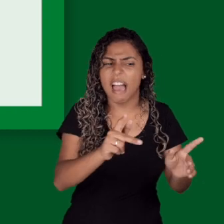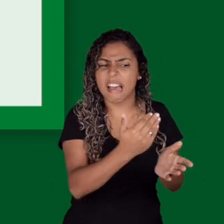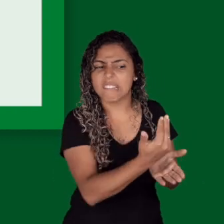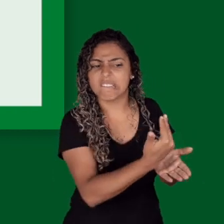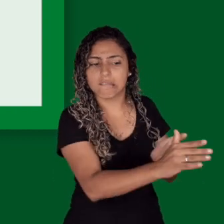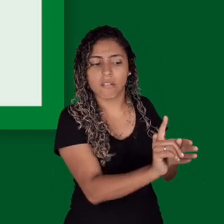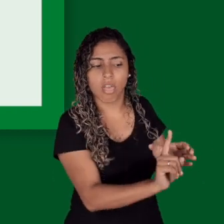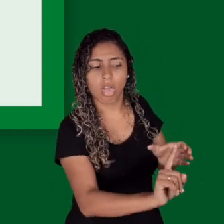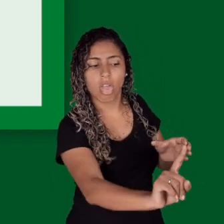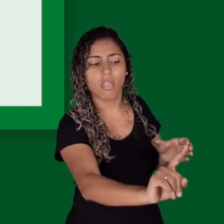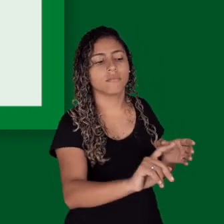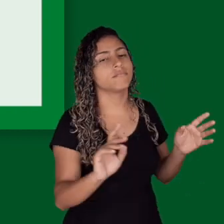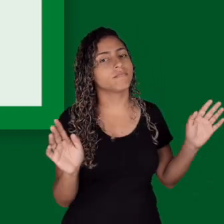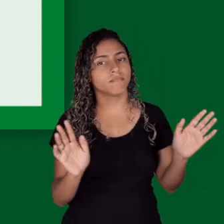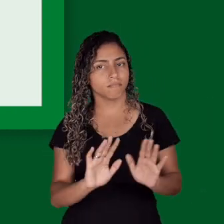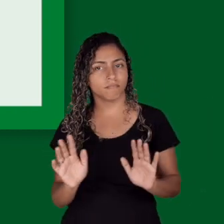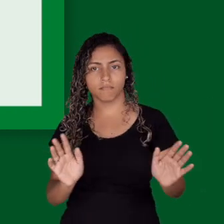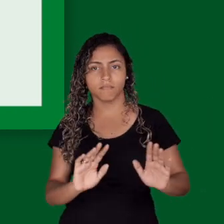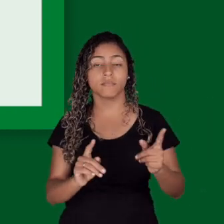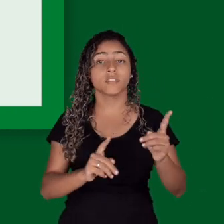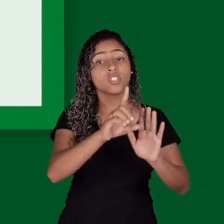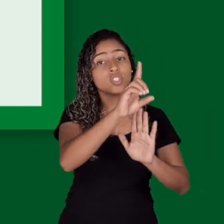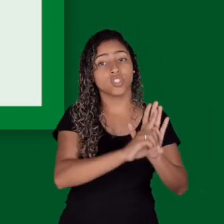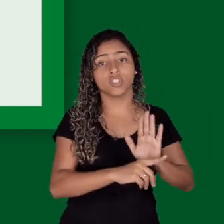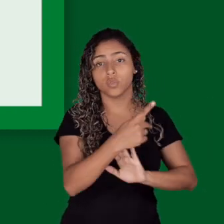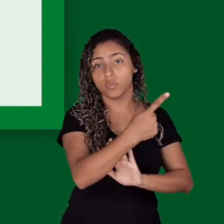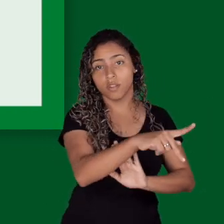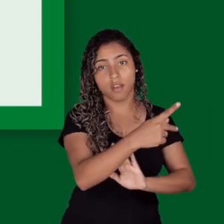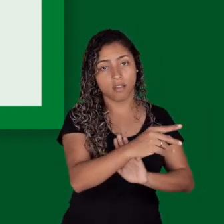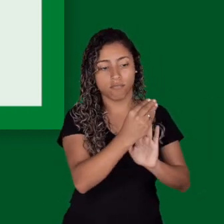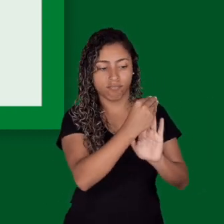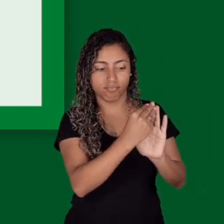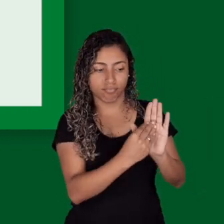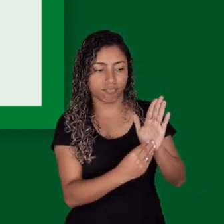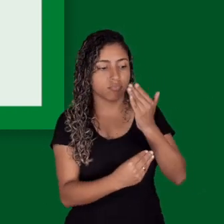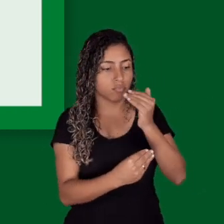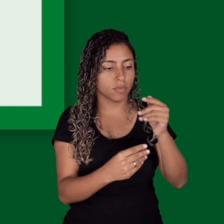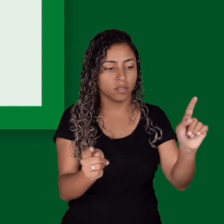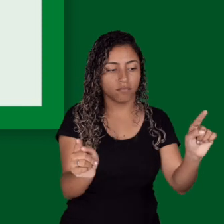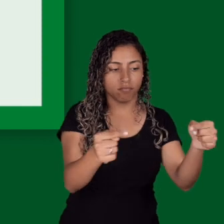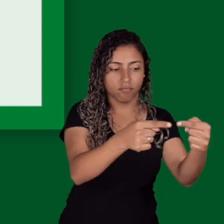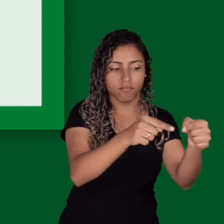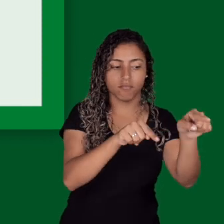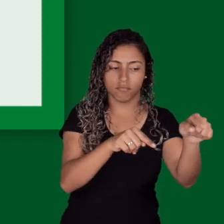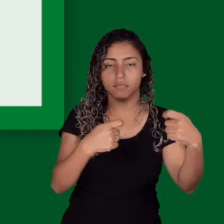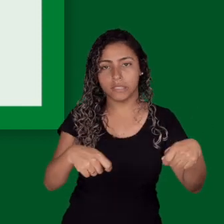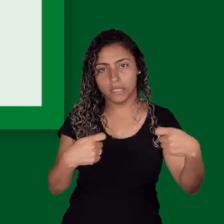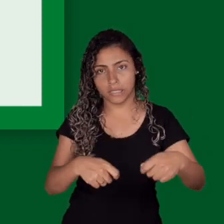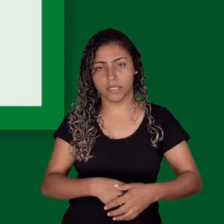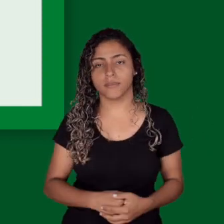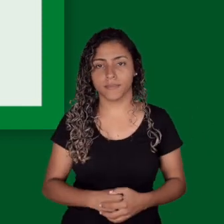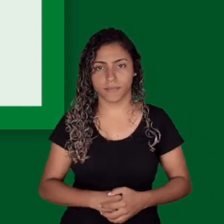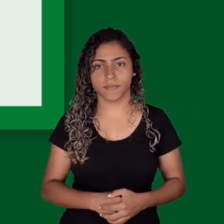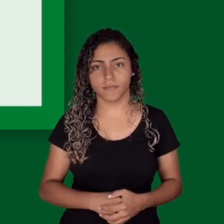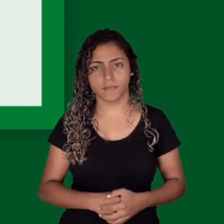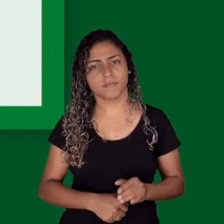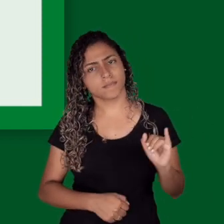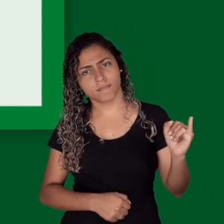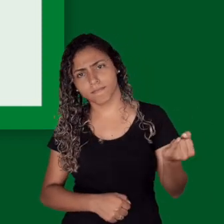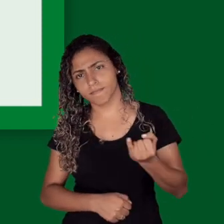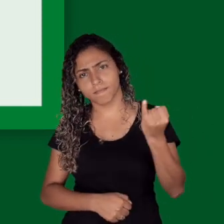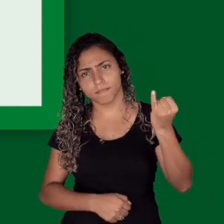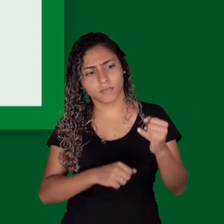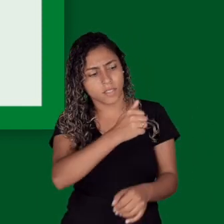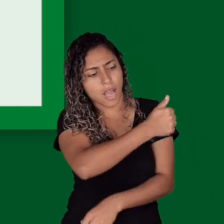não pode, ele tem o direito de ter o cardápio da alimentação escolar. Então, é importante que a gente atenda todos